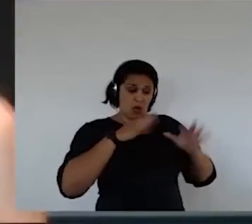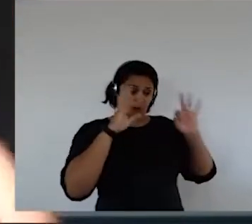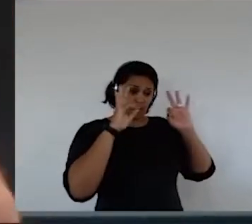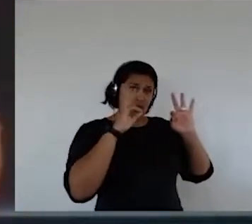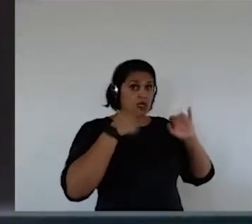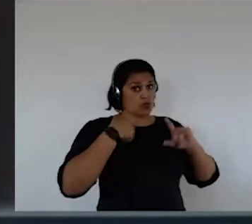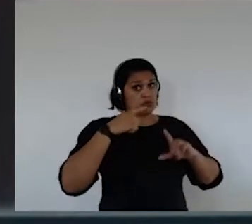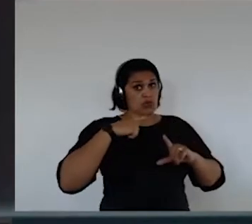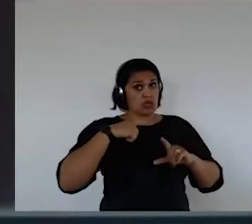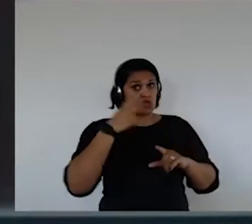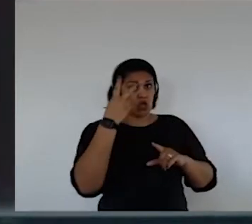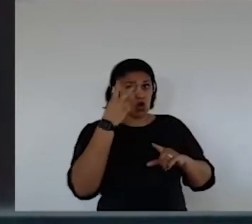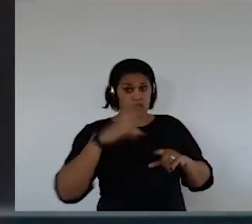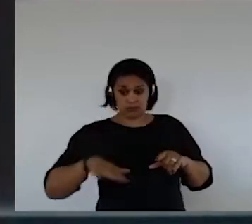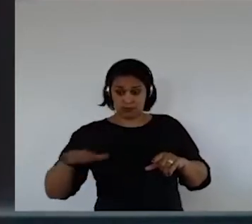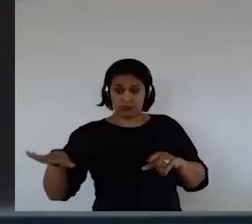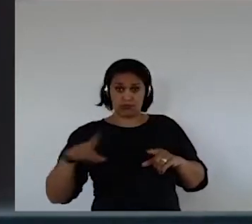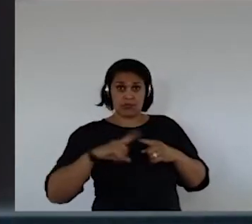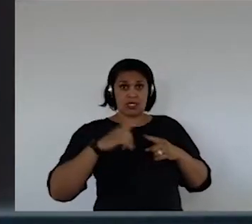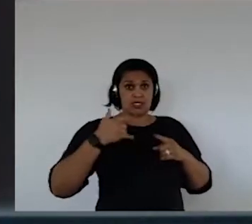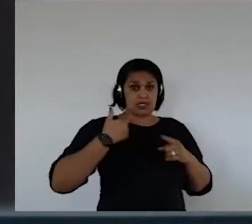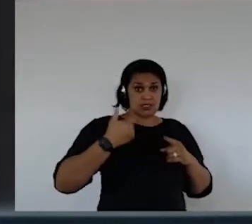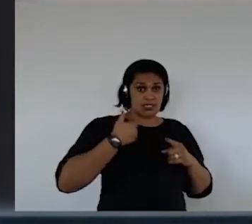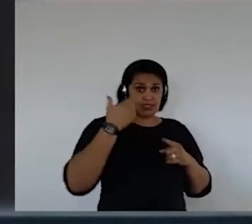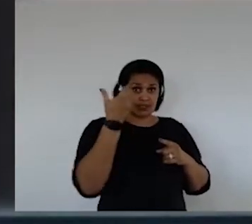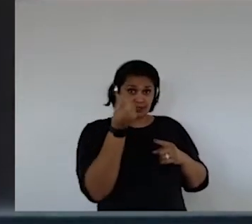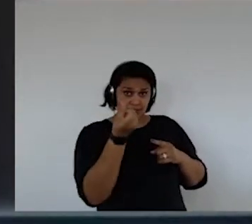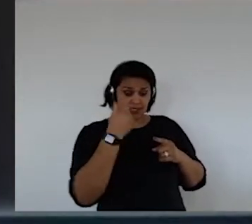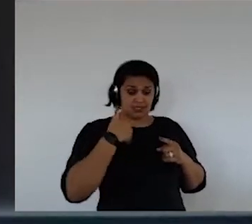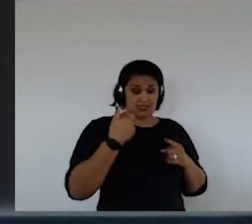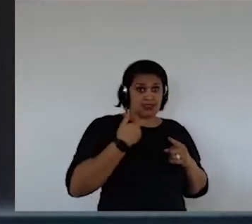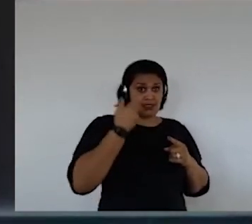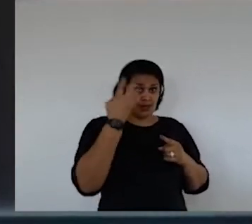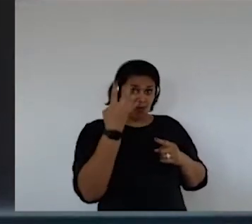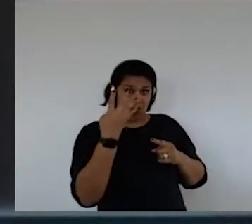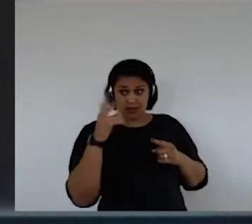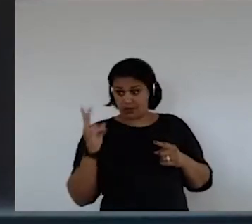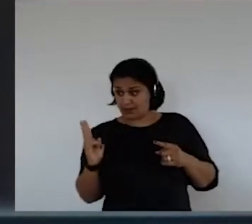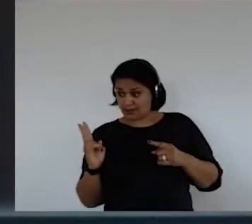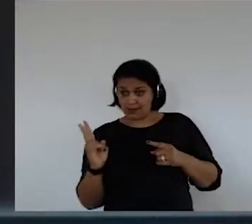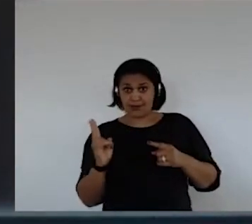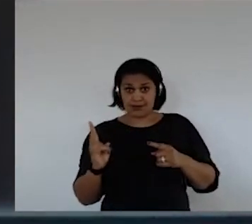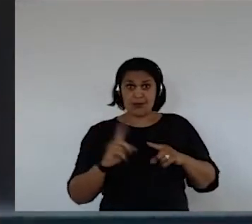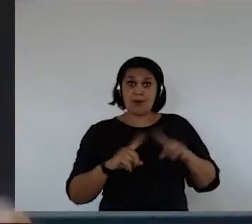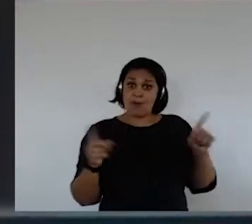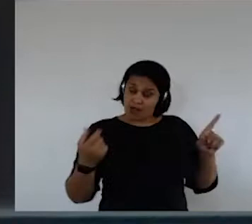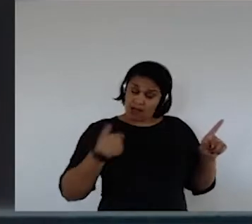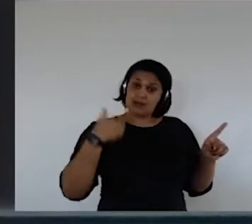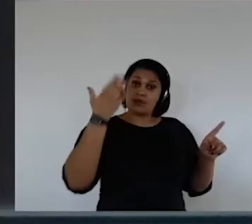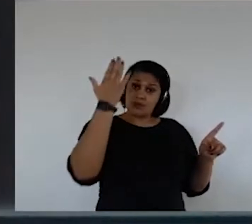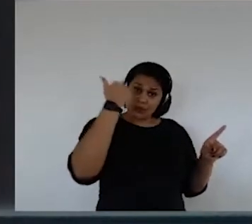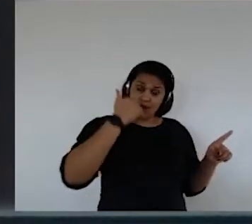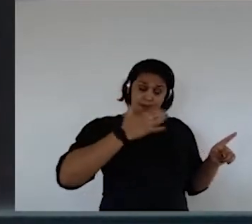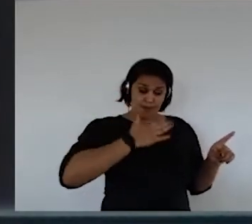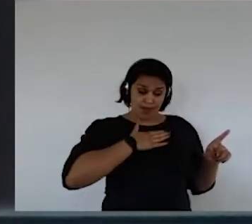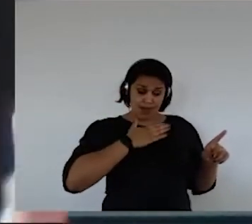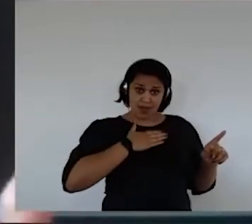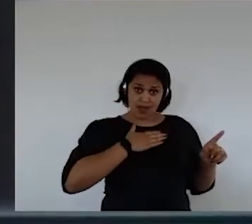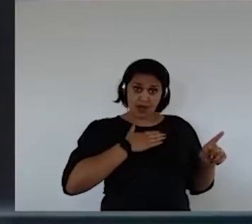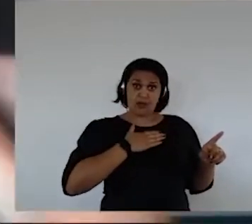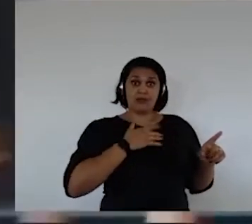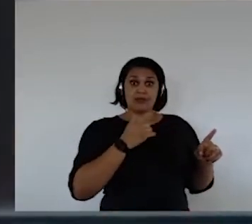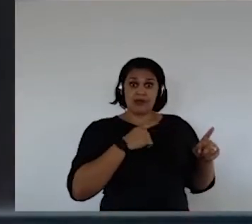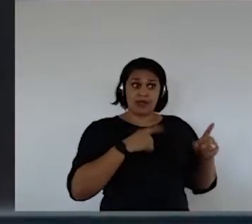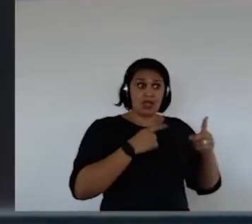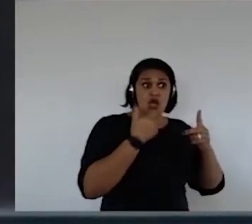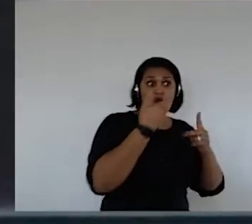filhos pequenos, um de 6 e um de 4. Eu tenho muitos desafios, mas eu também sei que do meu lugar de privilégios existem pessoas com